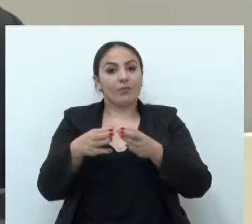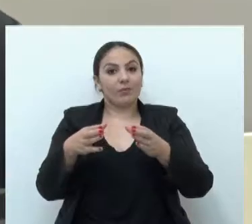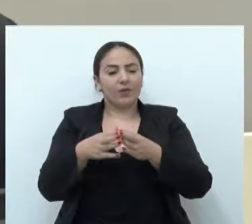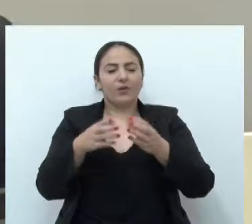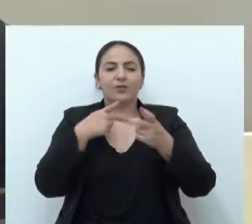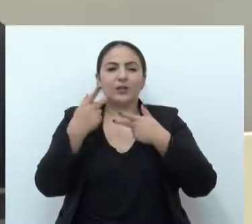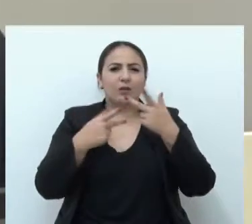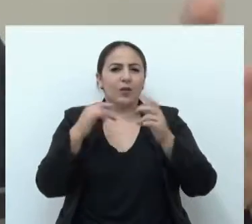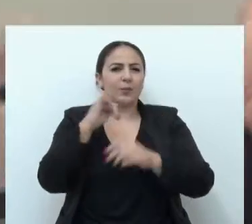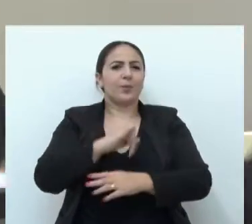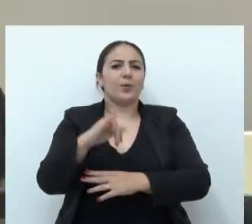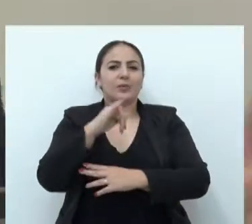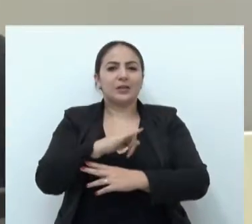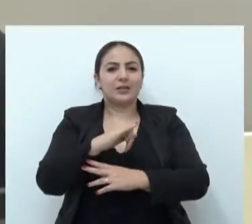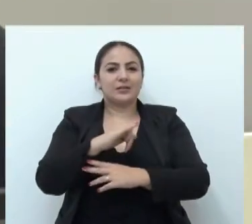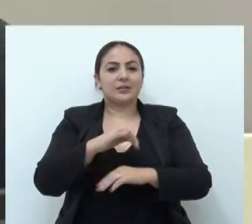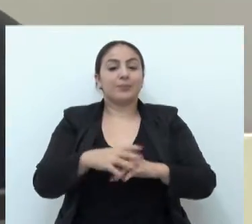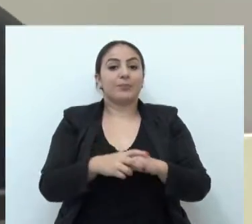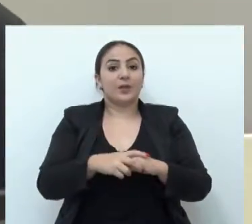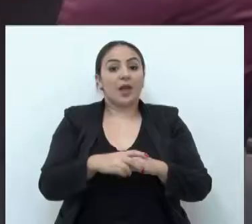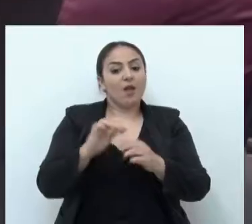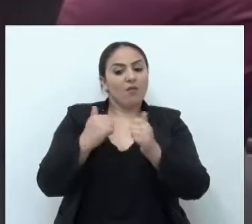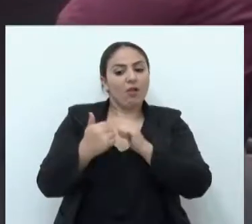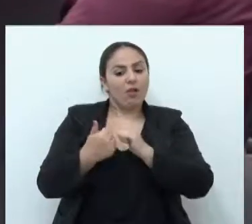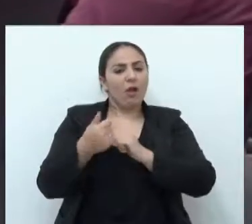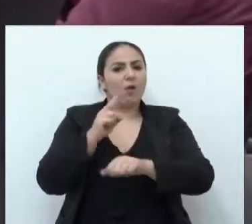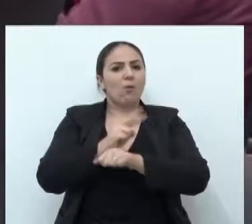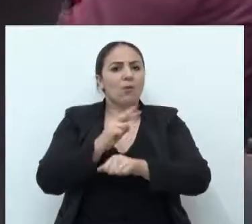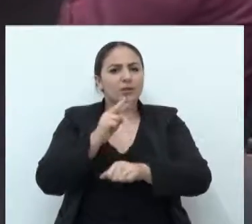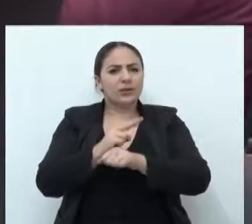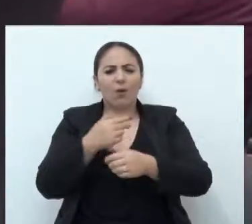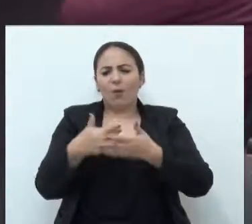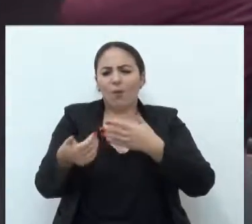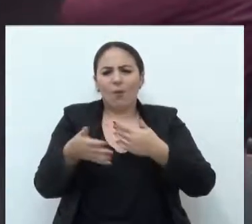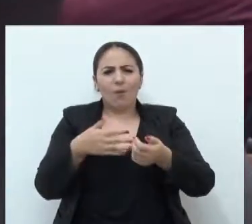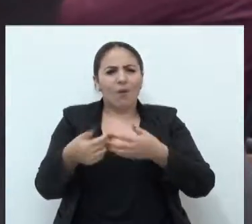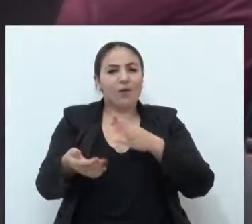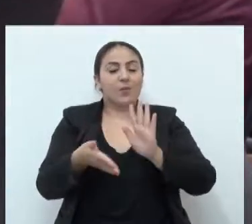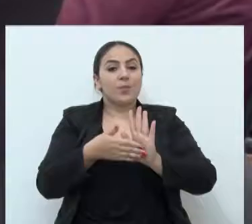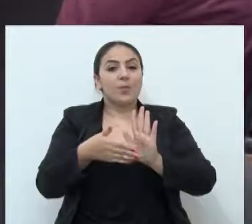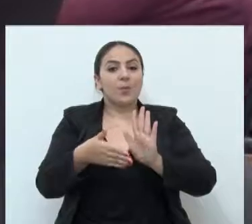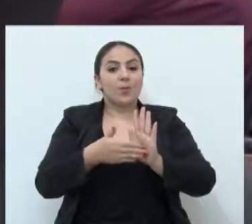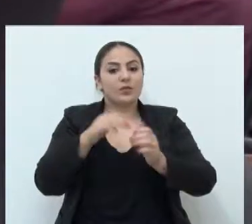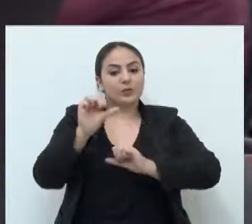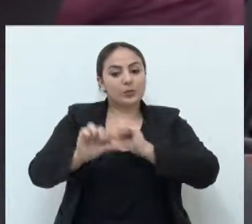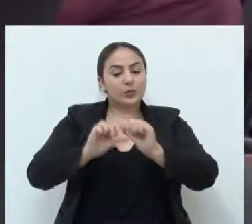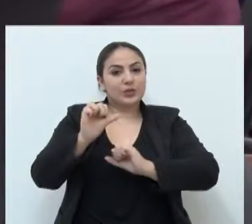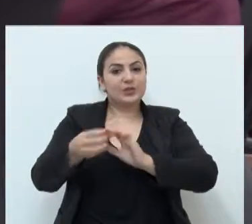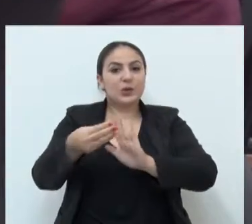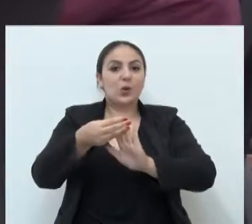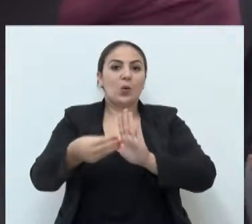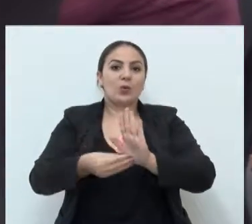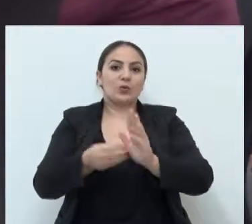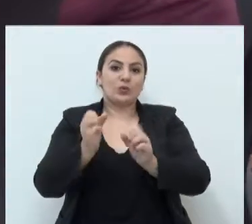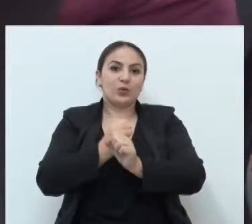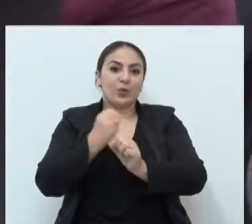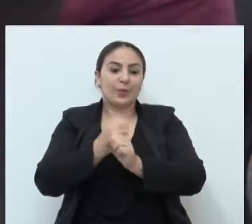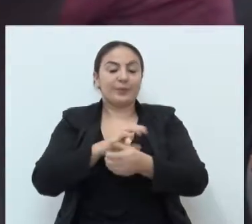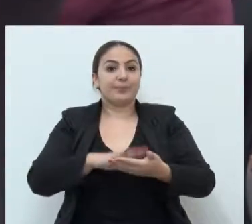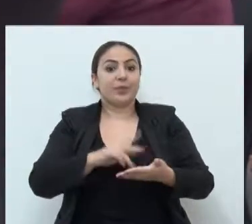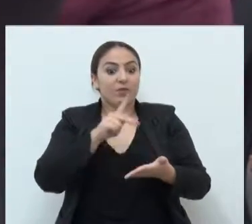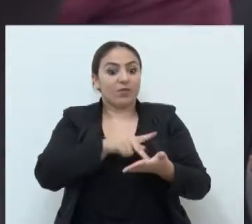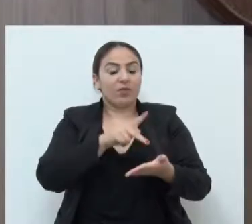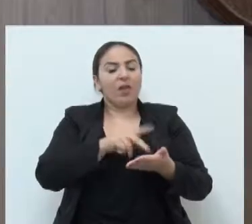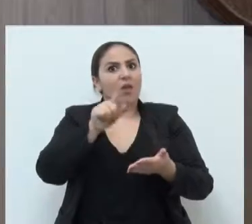grupo esclareceu a importância do Legislativo avaliar com cuidado qualquer proposta de mudança no Código de Obras.